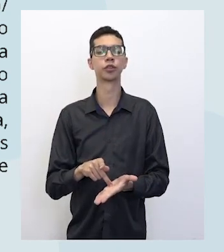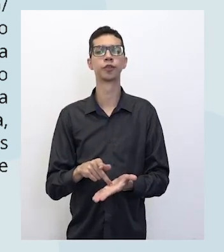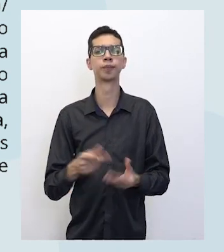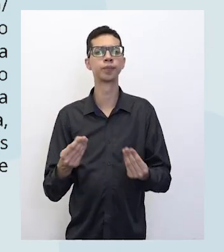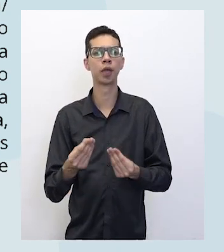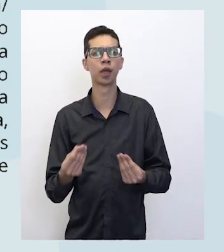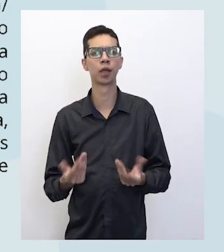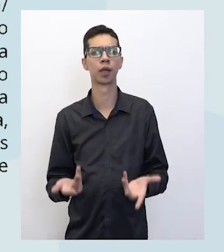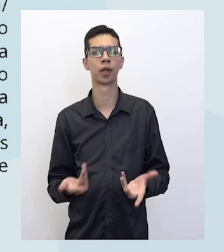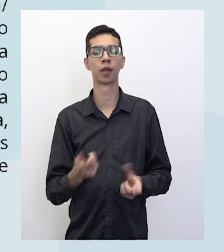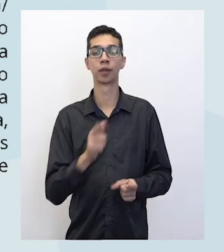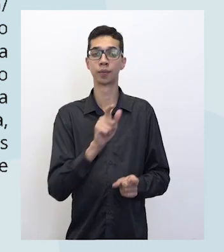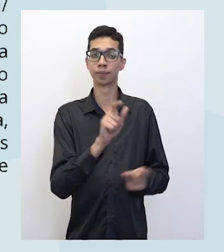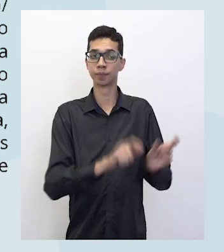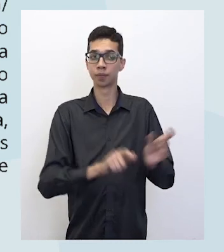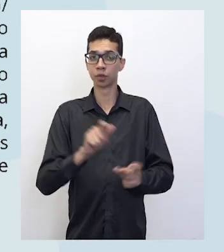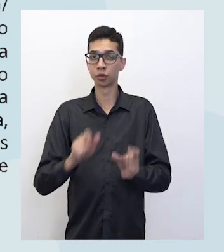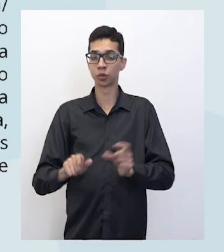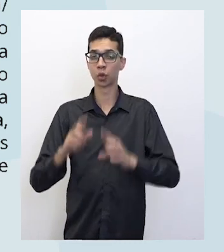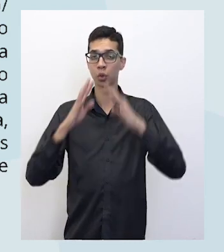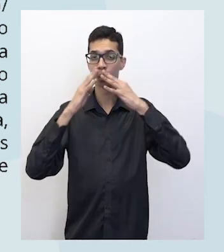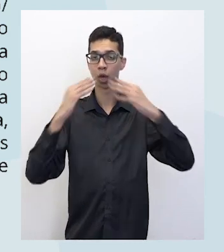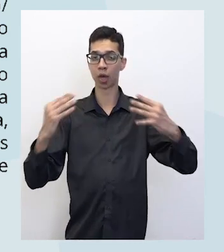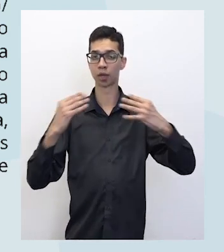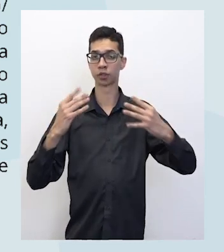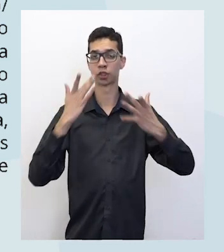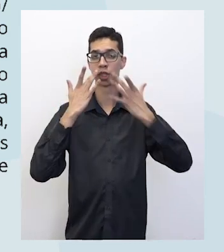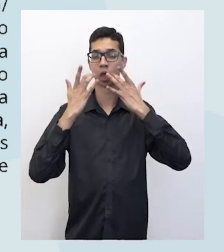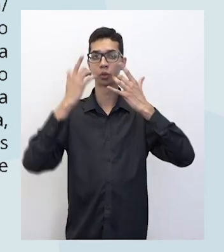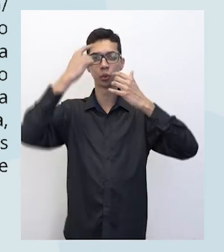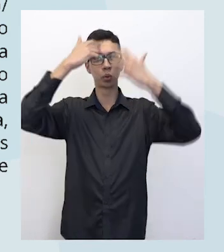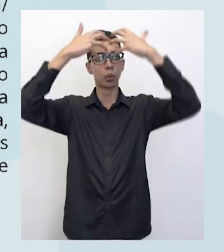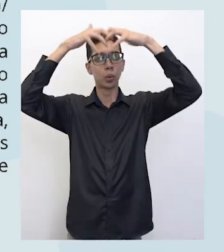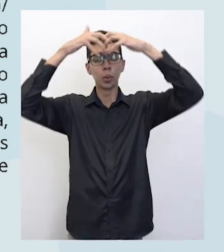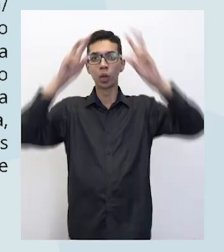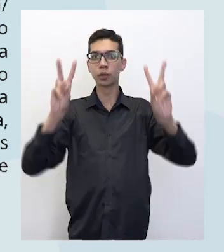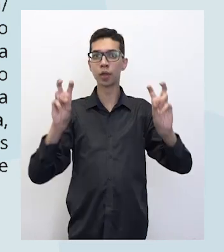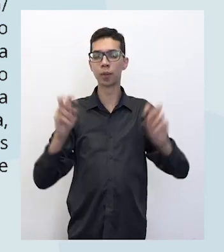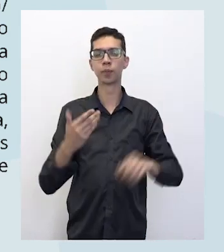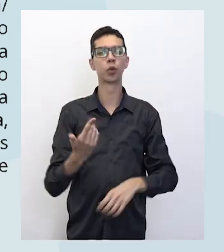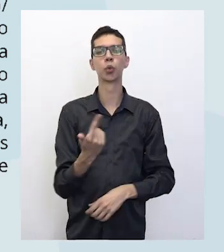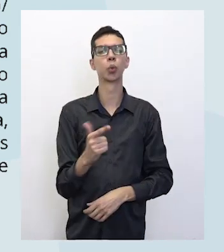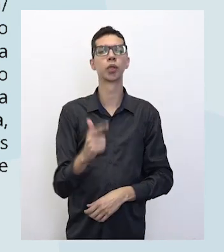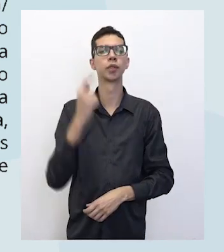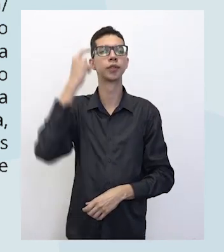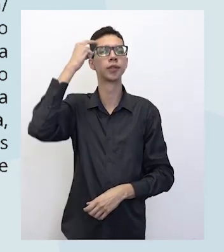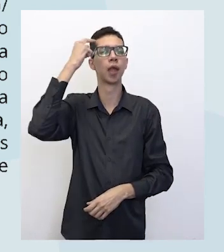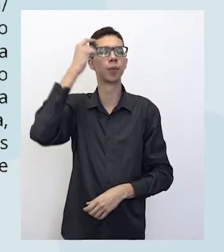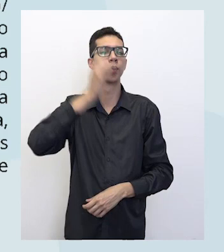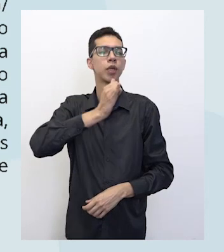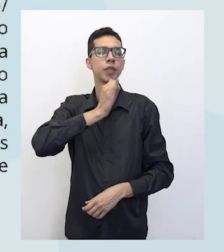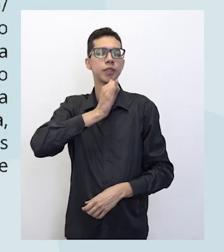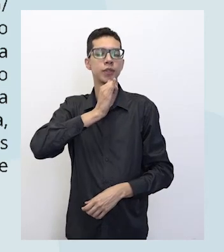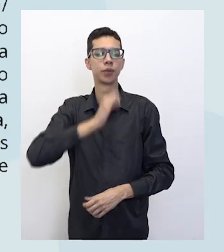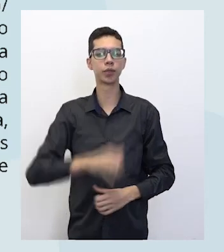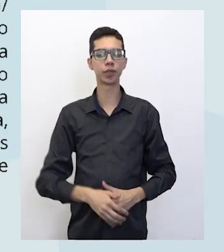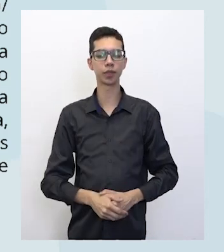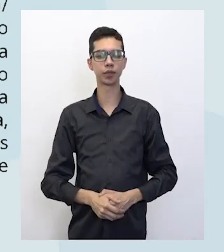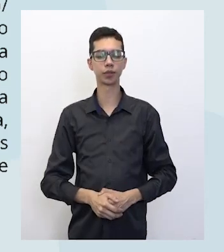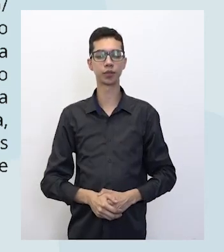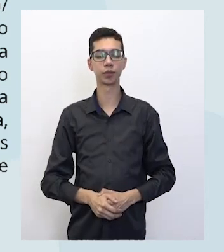à reflexão sobre aquele tema. Então, não se tem aquele momento de catarse onde, né,